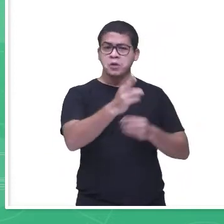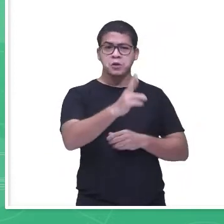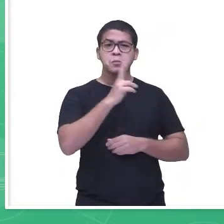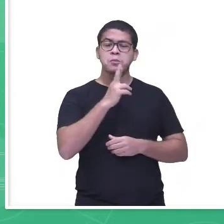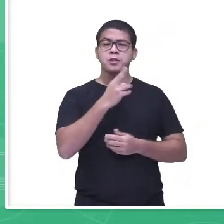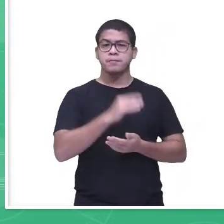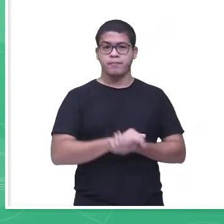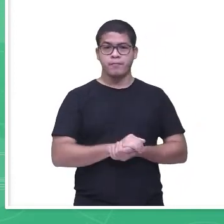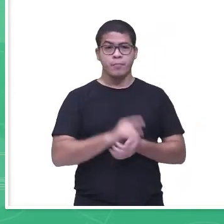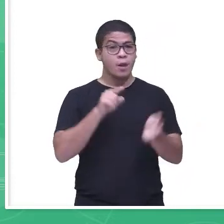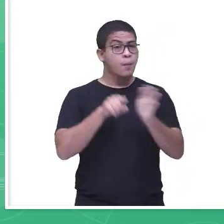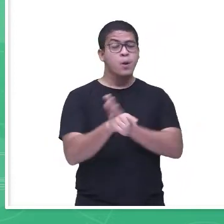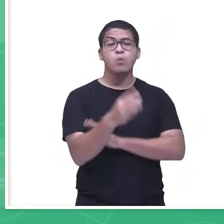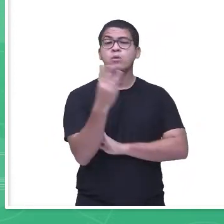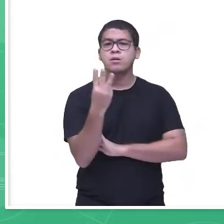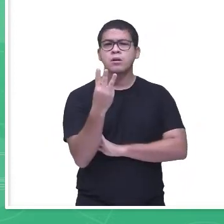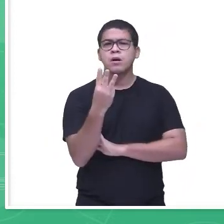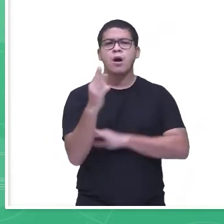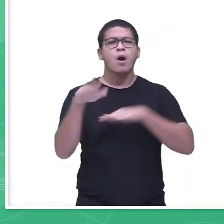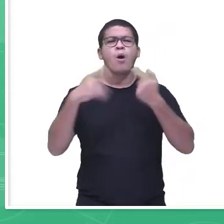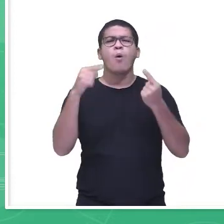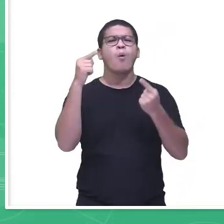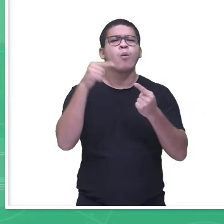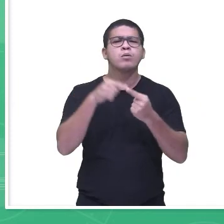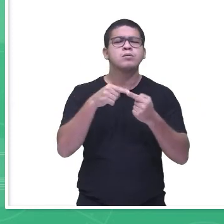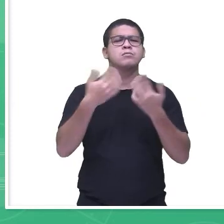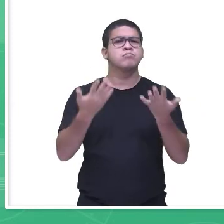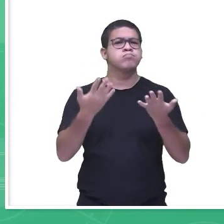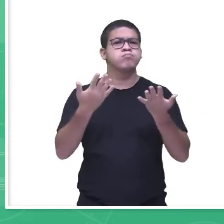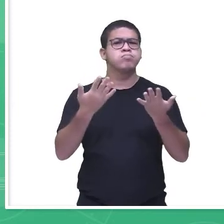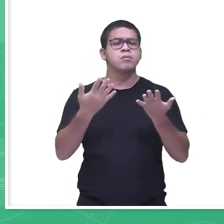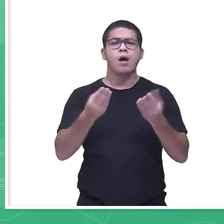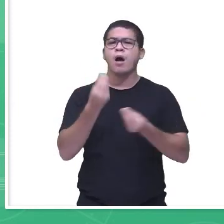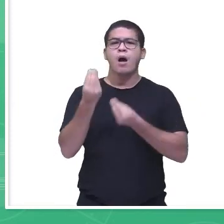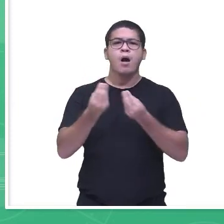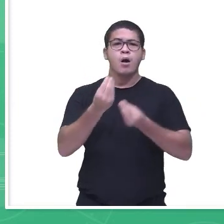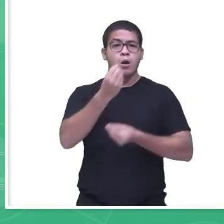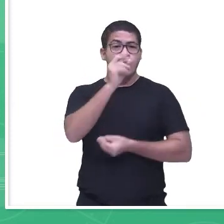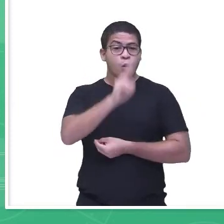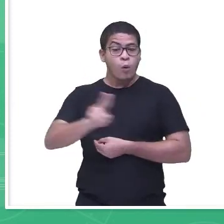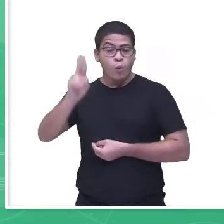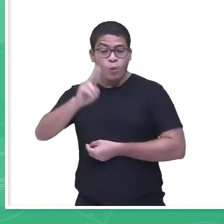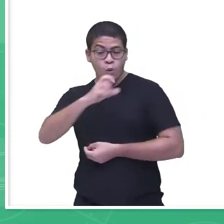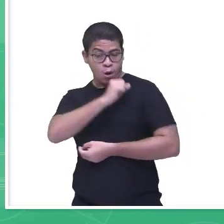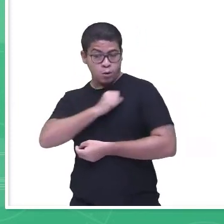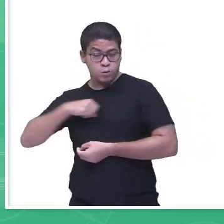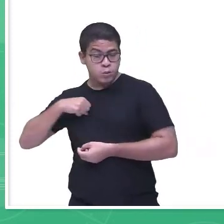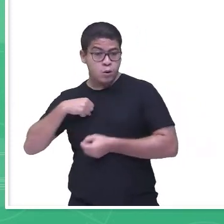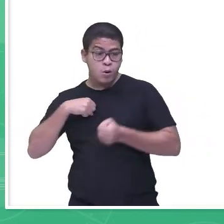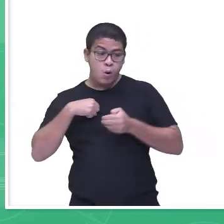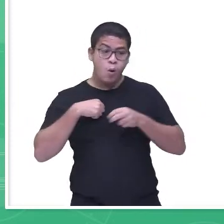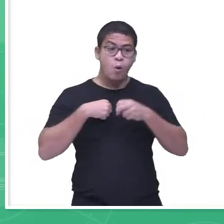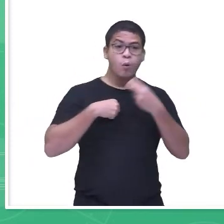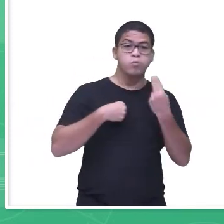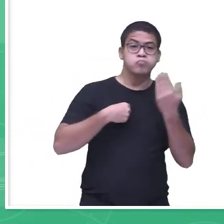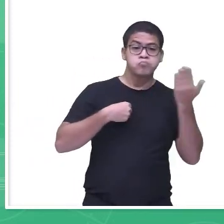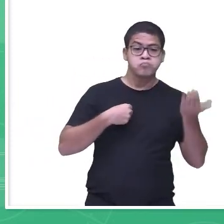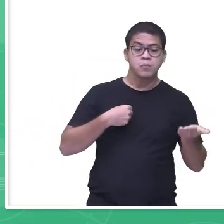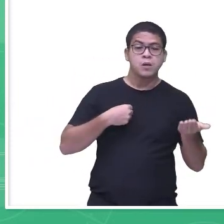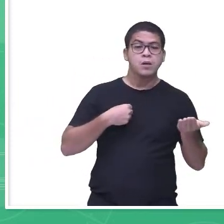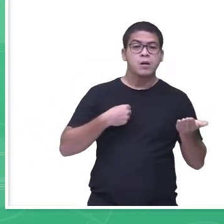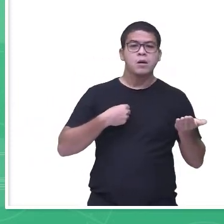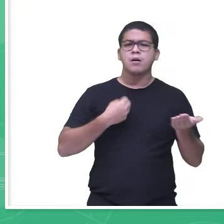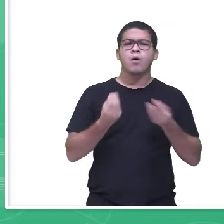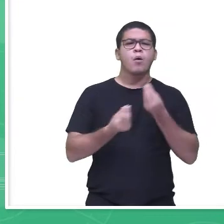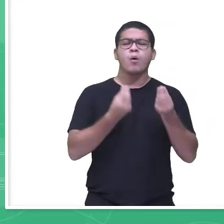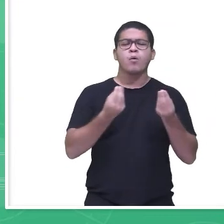número 3. Que motivos você tem para usar o método socrático ou o método dos sofistas no seu dia a dia